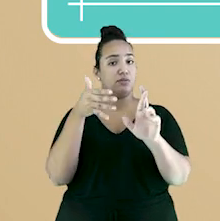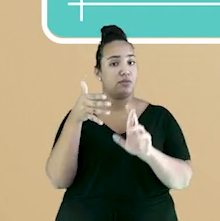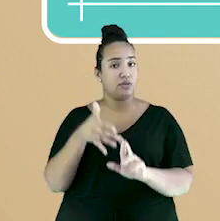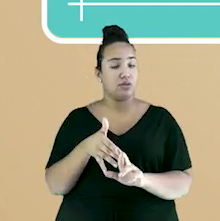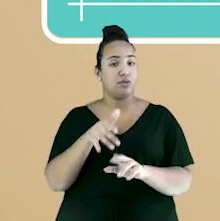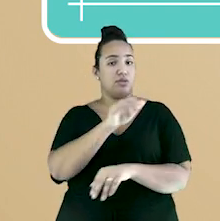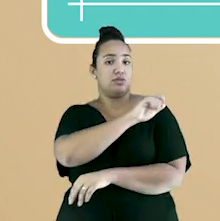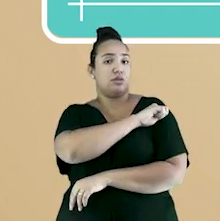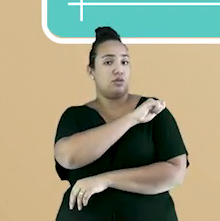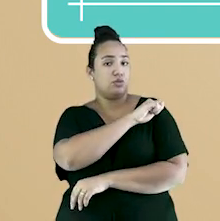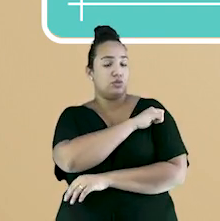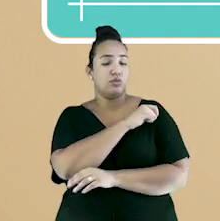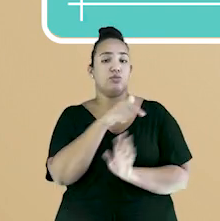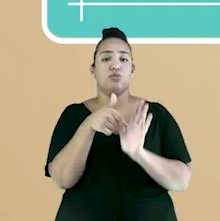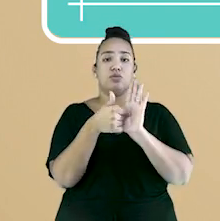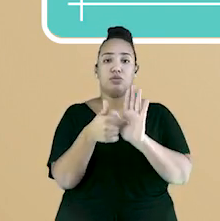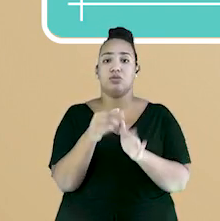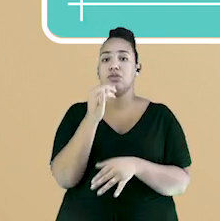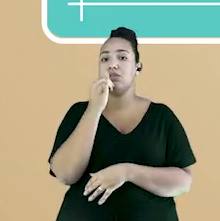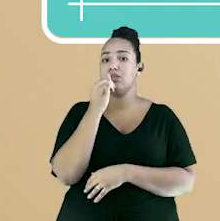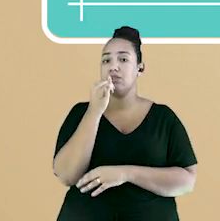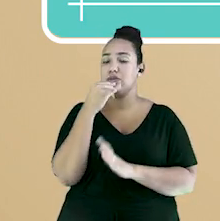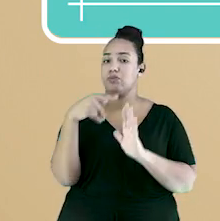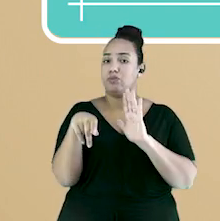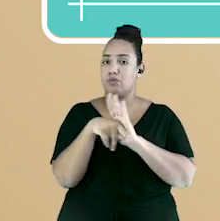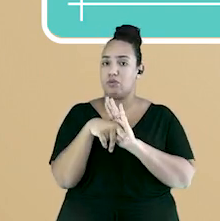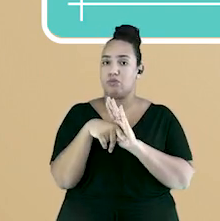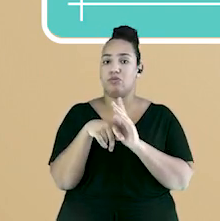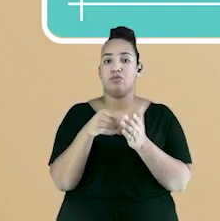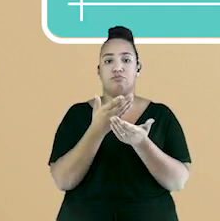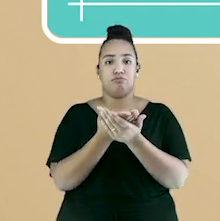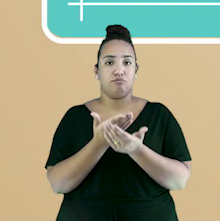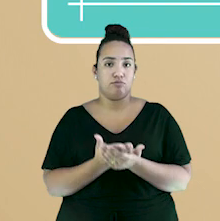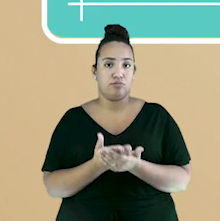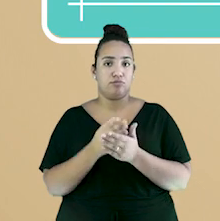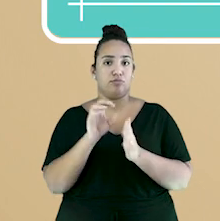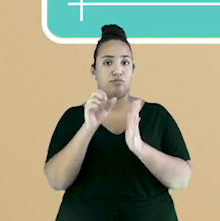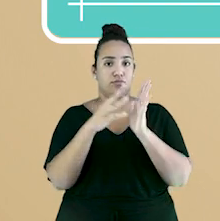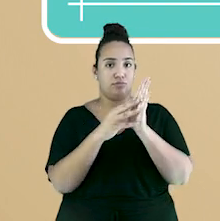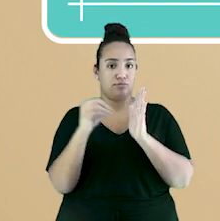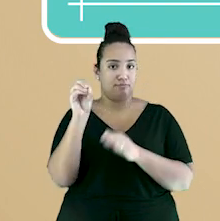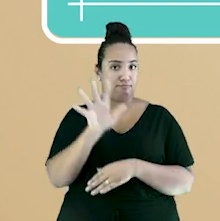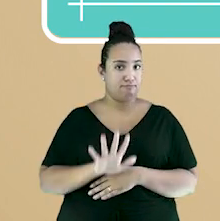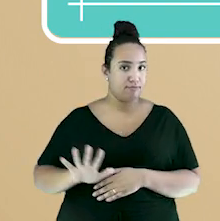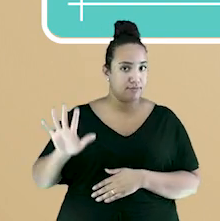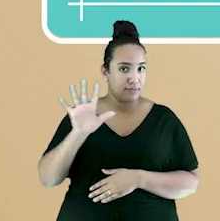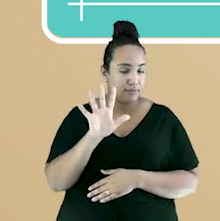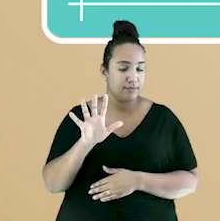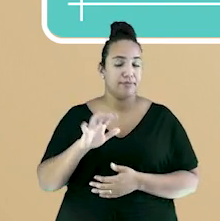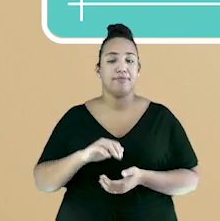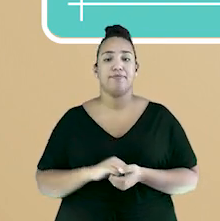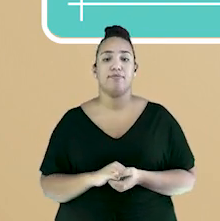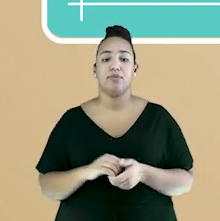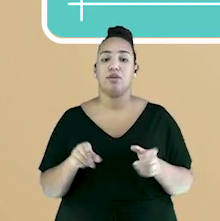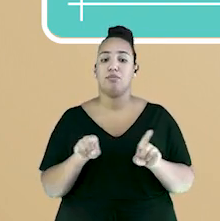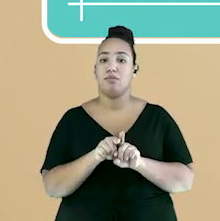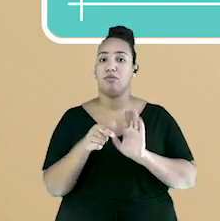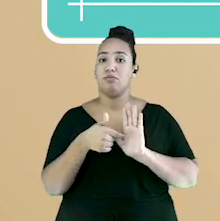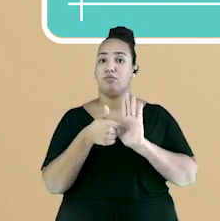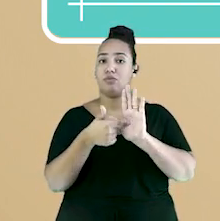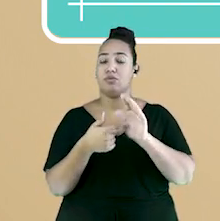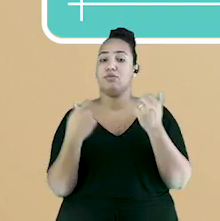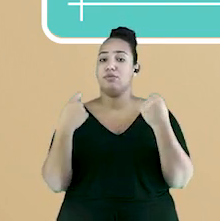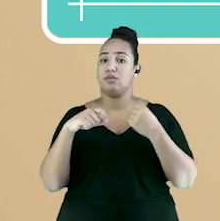aos estudantes através de exemplos práticos, retirados dos estudos da área de intertextualidade, destacando